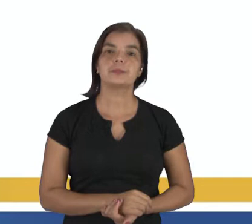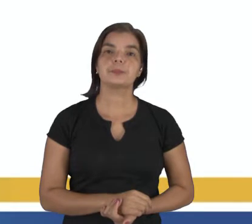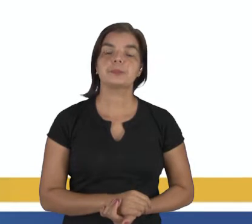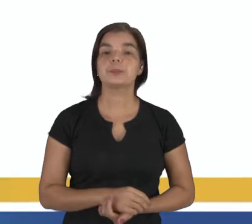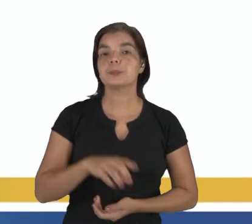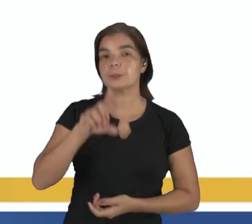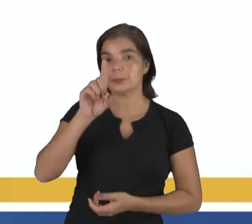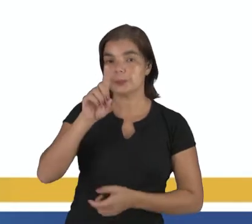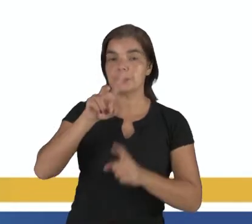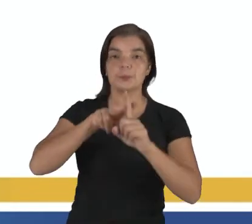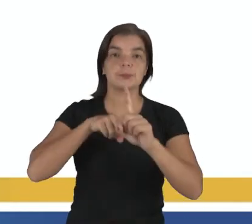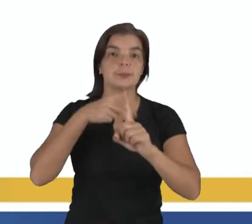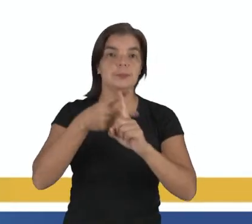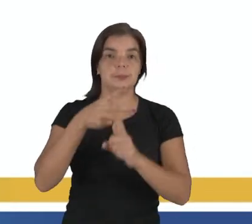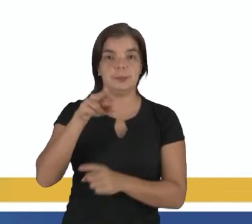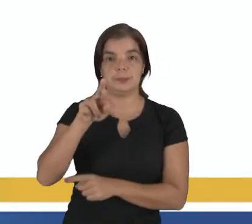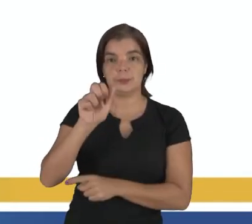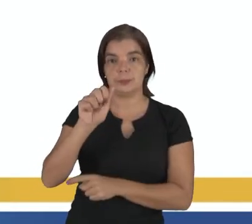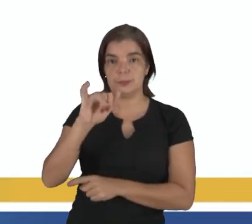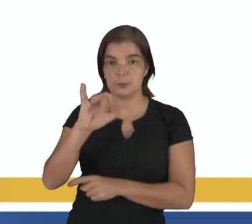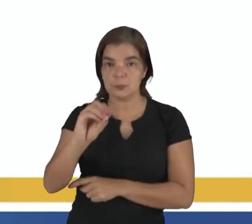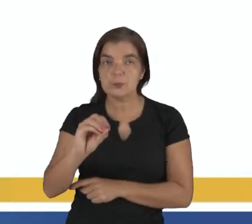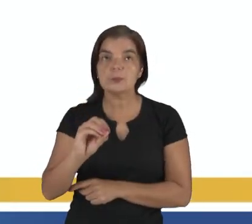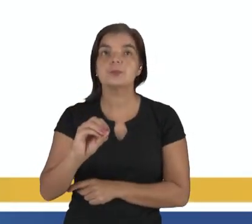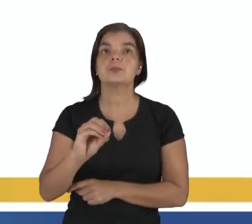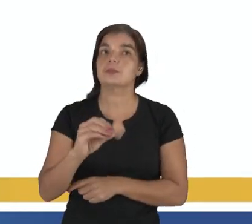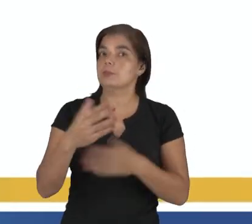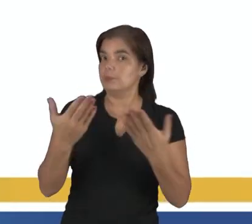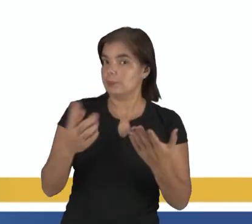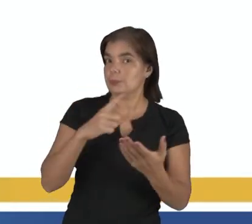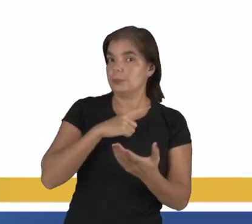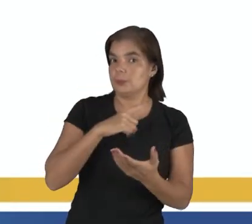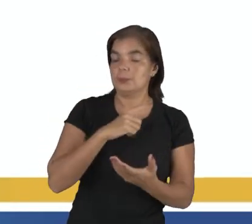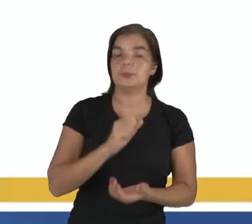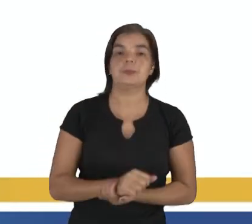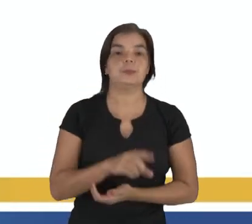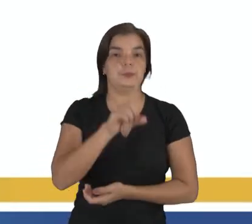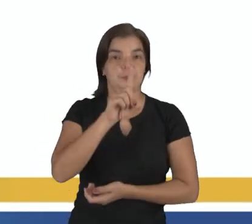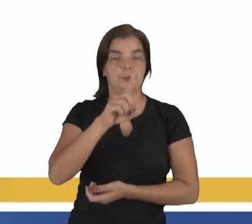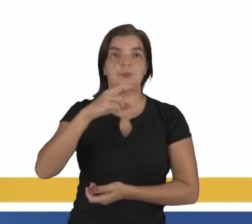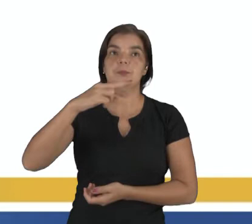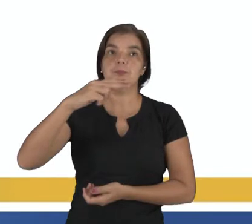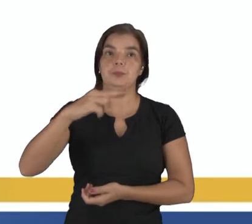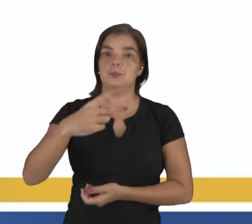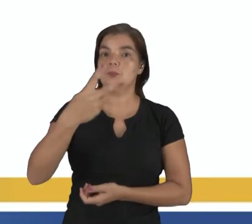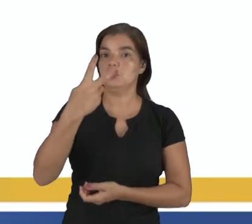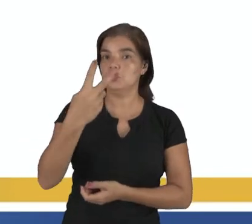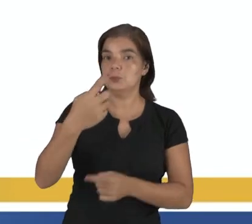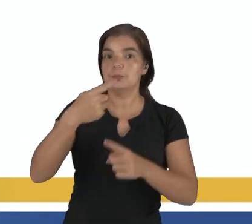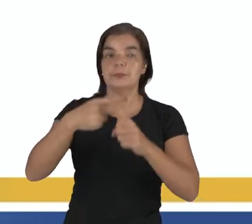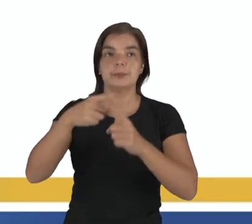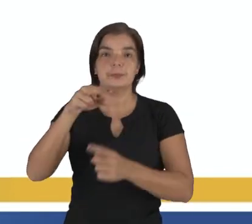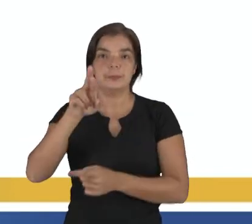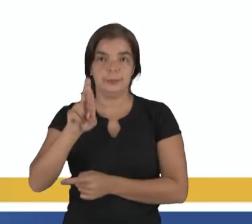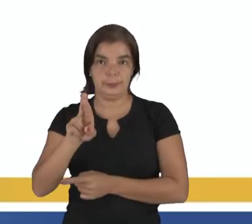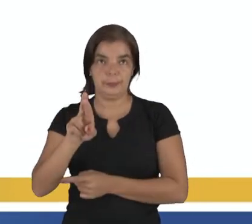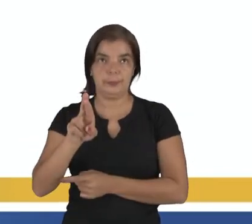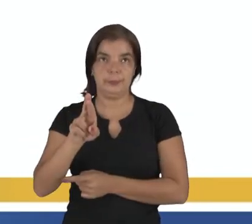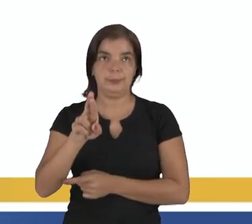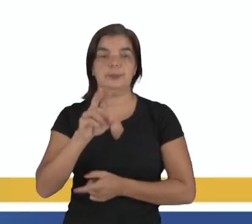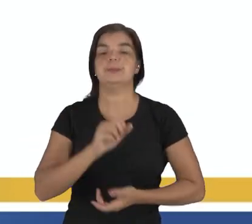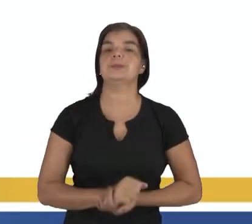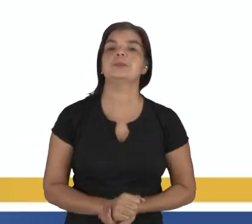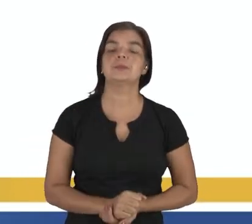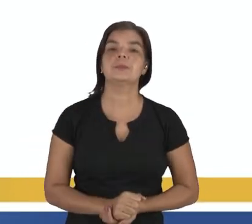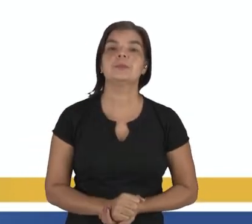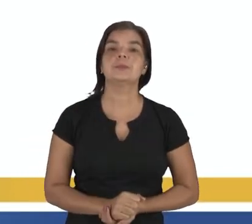Como o diâmetro é 2 vezes o raio, então nós temos D é igual a 2R, 2